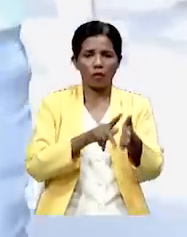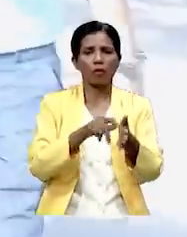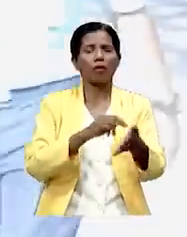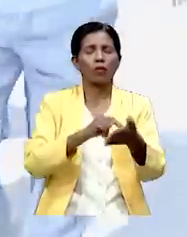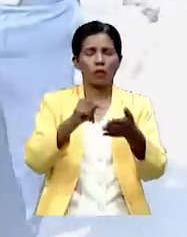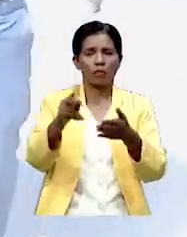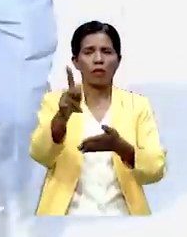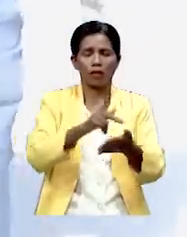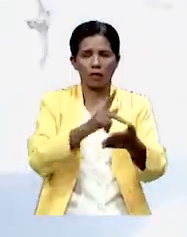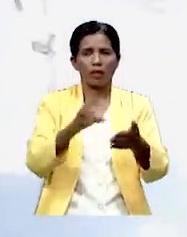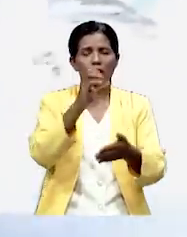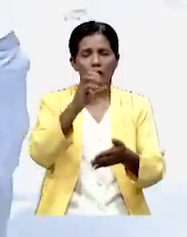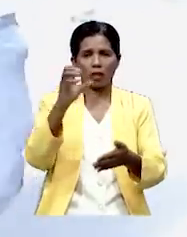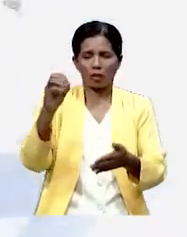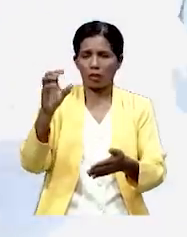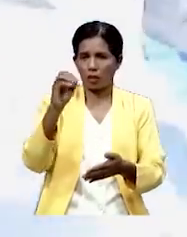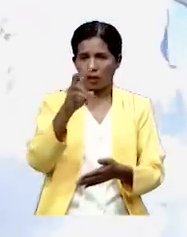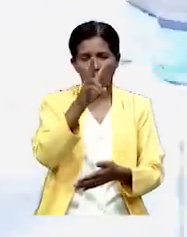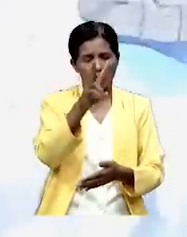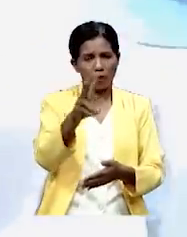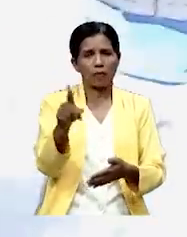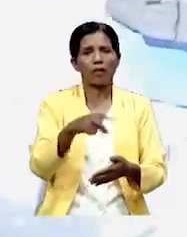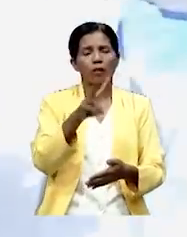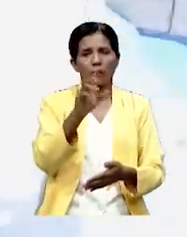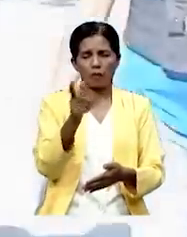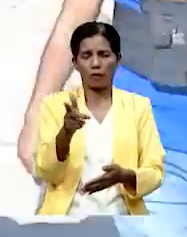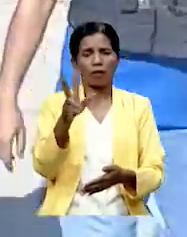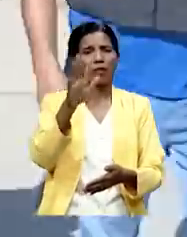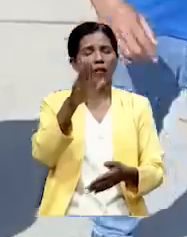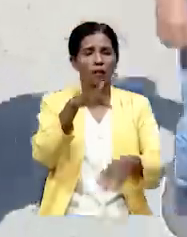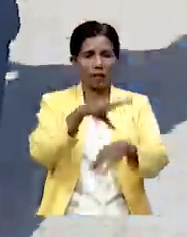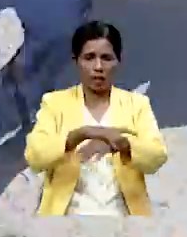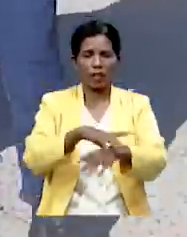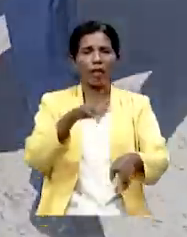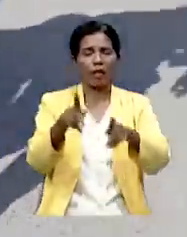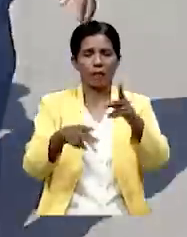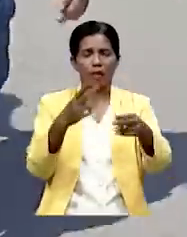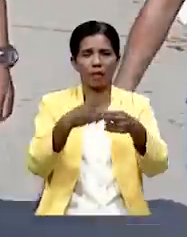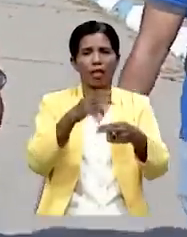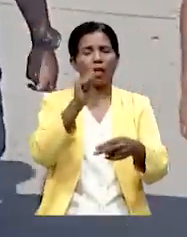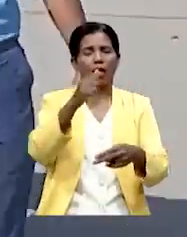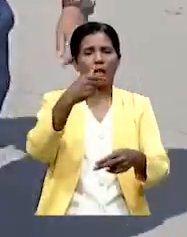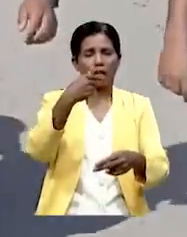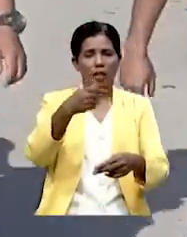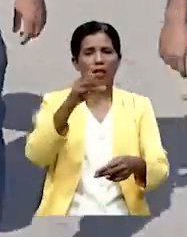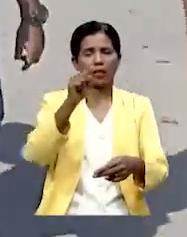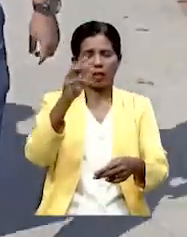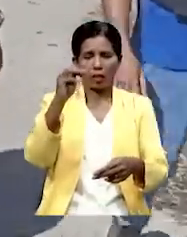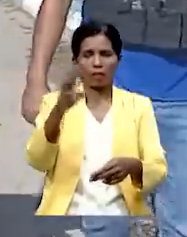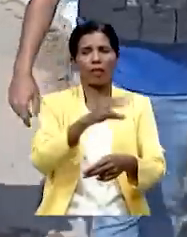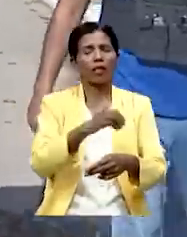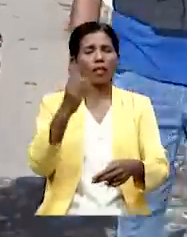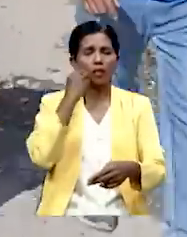crime 0002 para Ruanura Sintolo, o de captura suspeito o inicial HSM e a